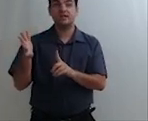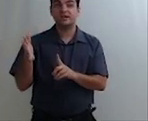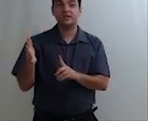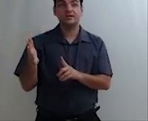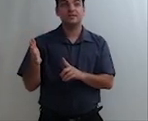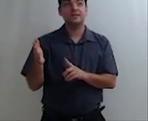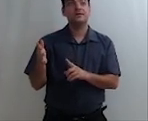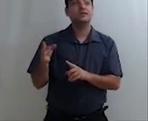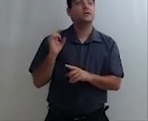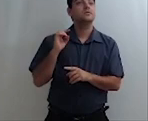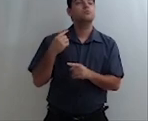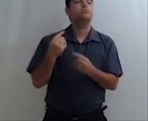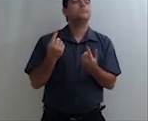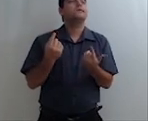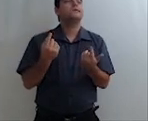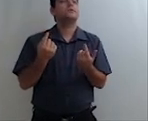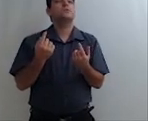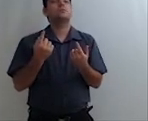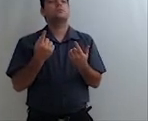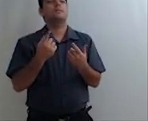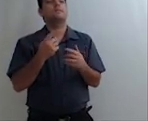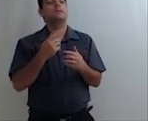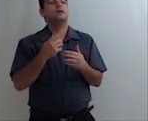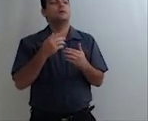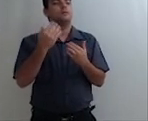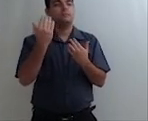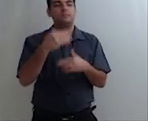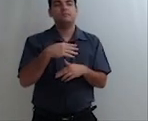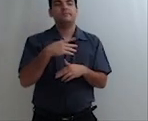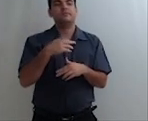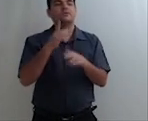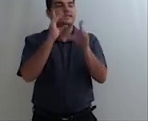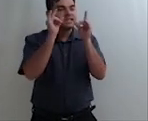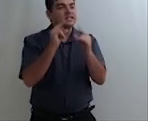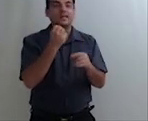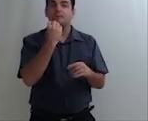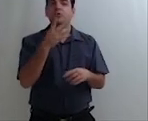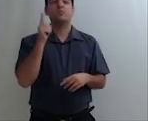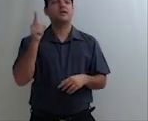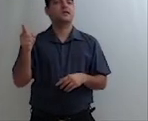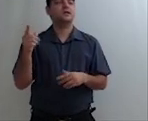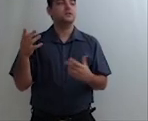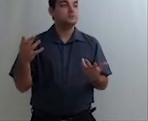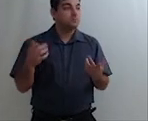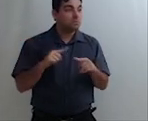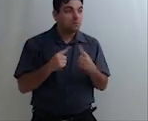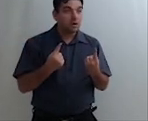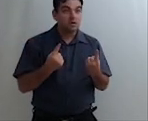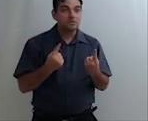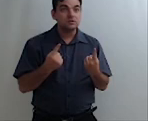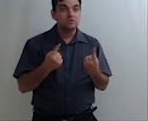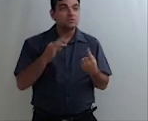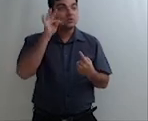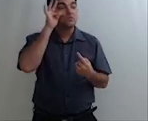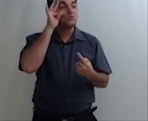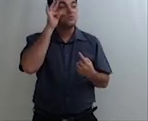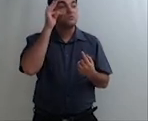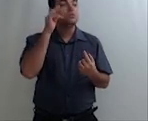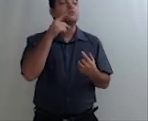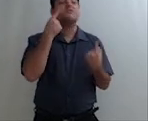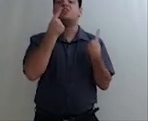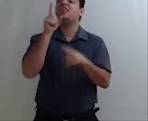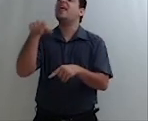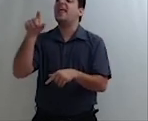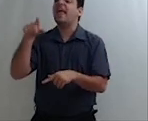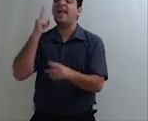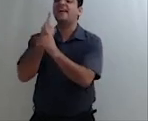prova toda favorável a ele não teve uma testemunha sequer que apontasse